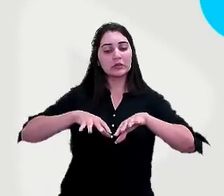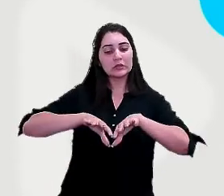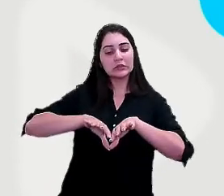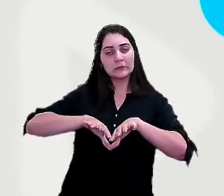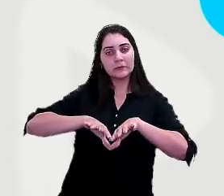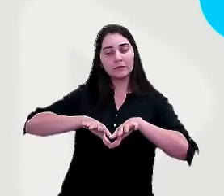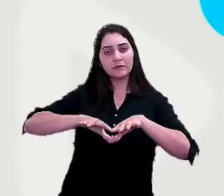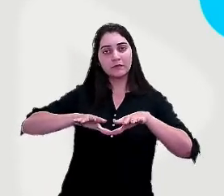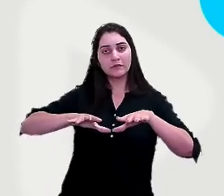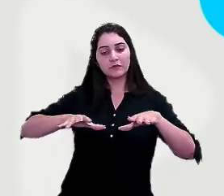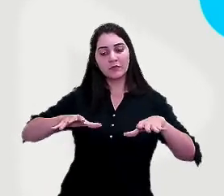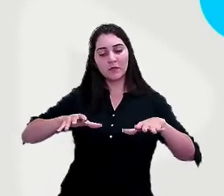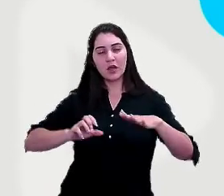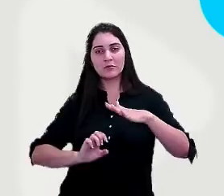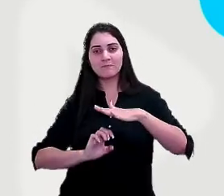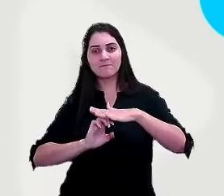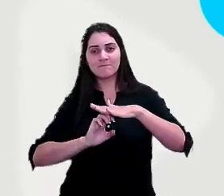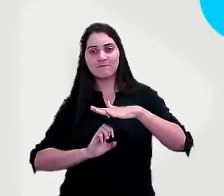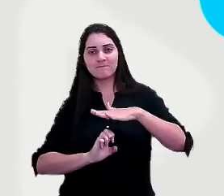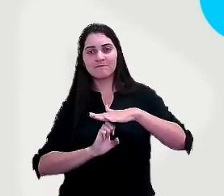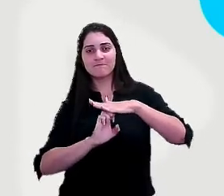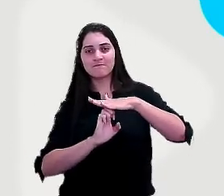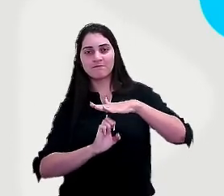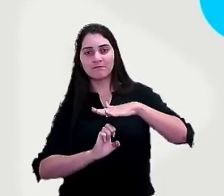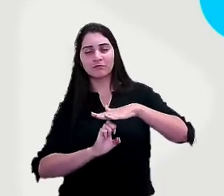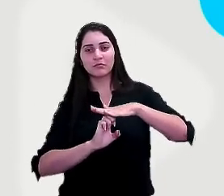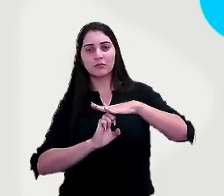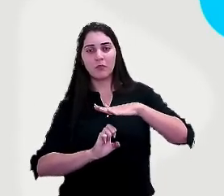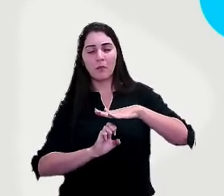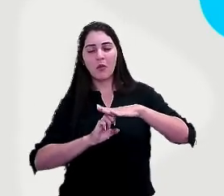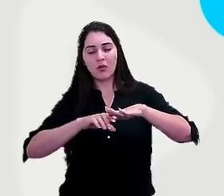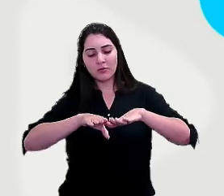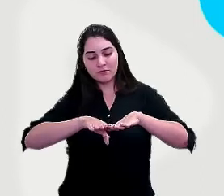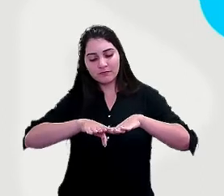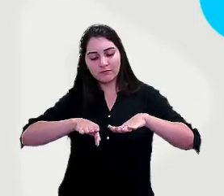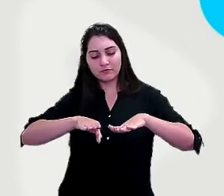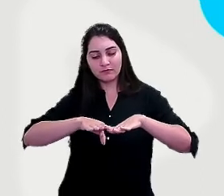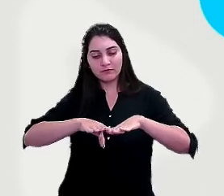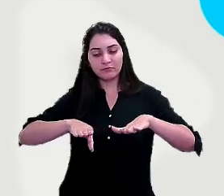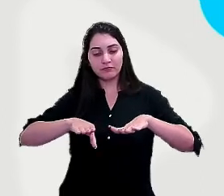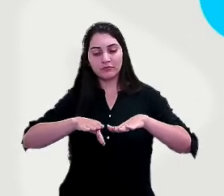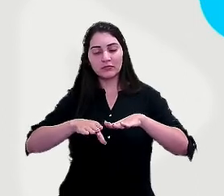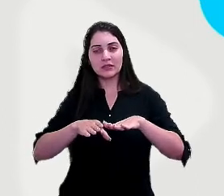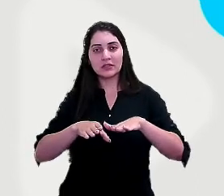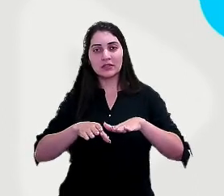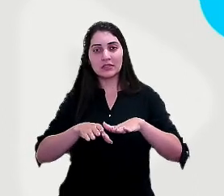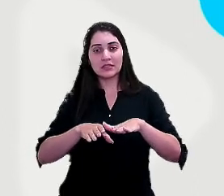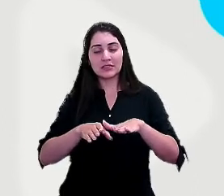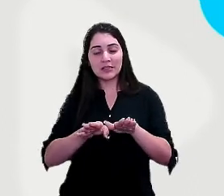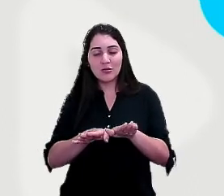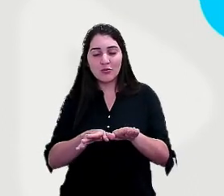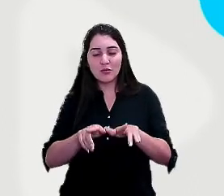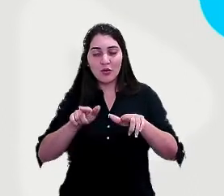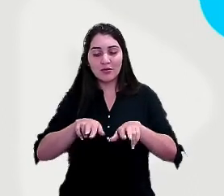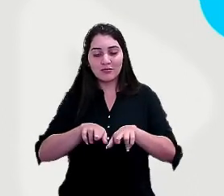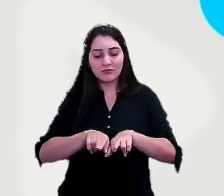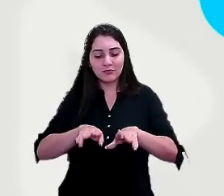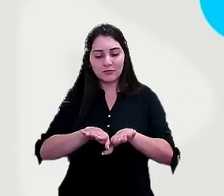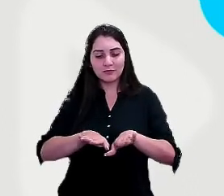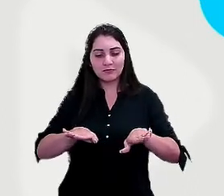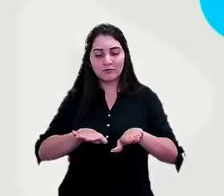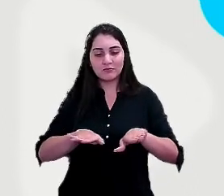convecção, ele empurra as placas tectônicas em sentidos diferentes. Então aí nós